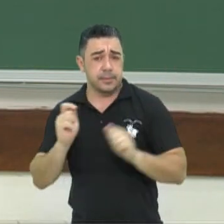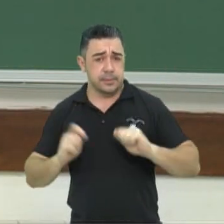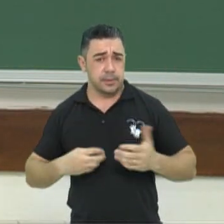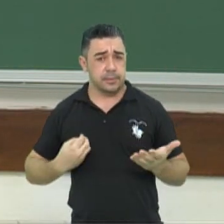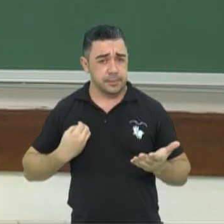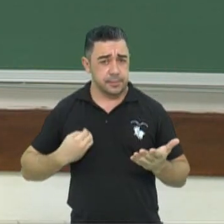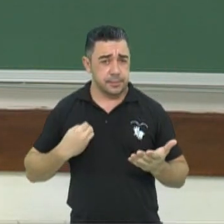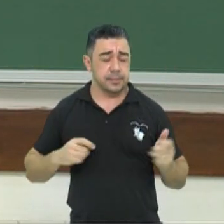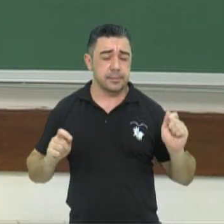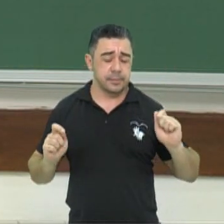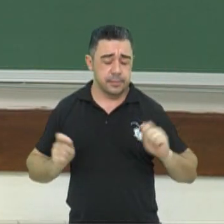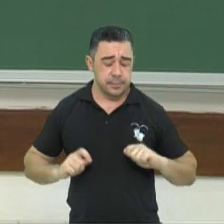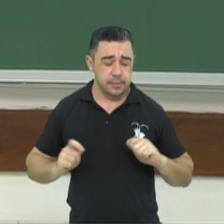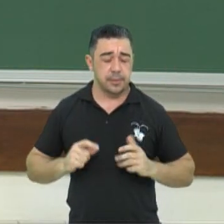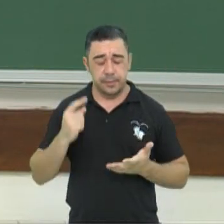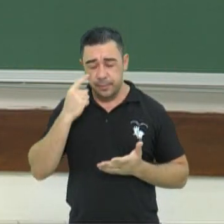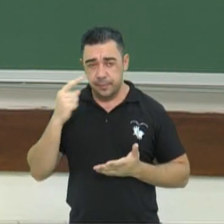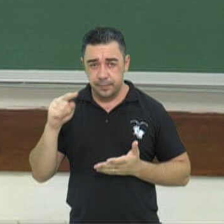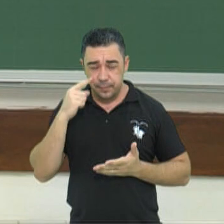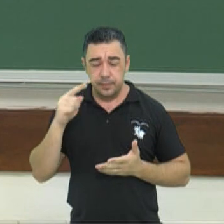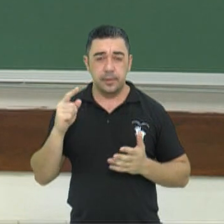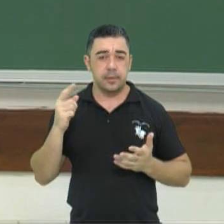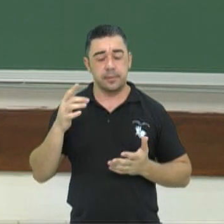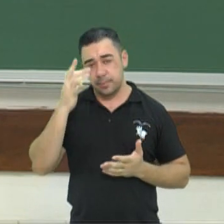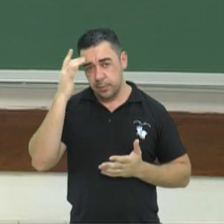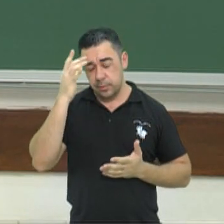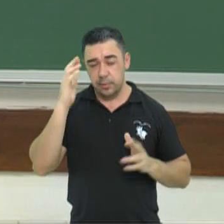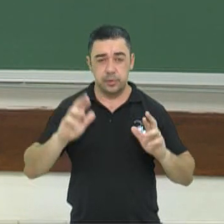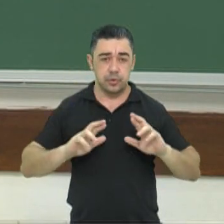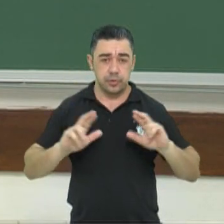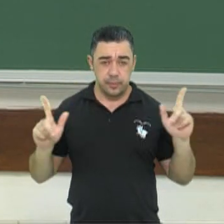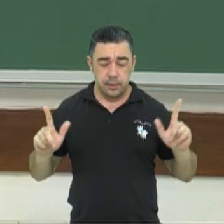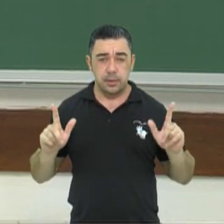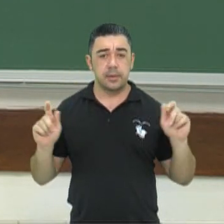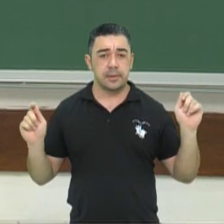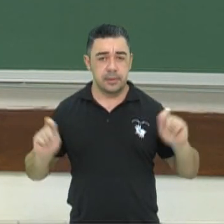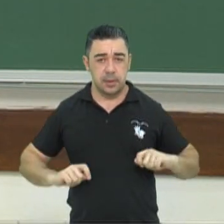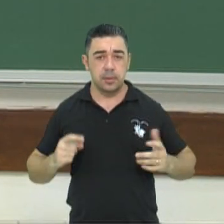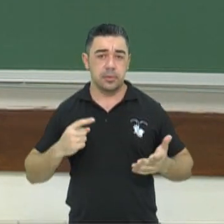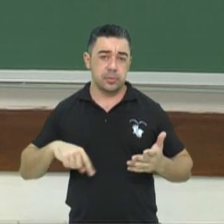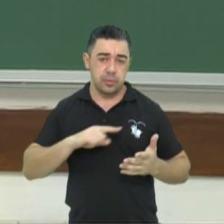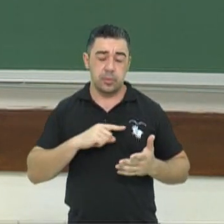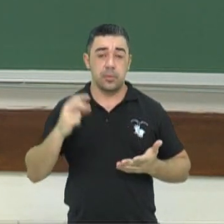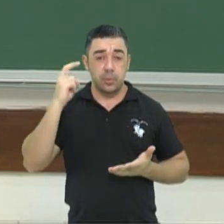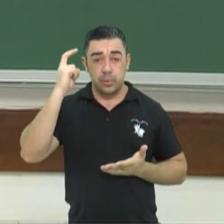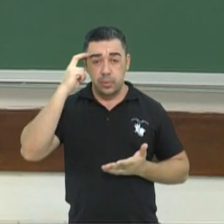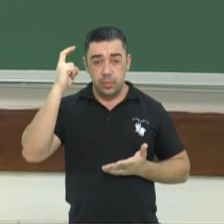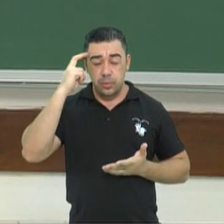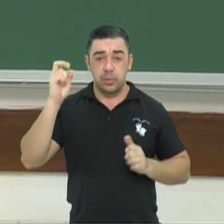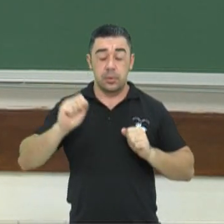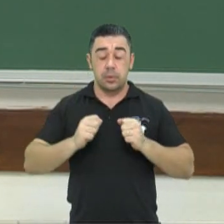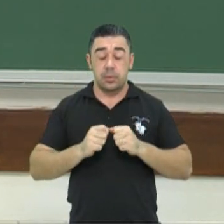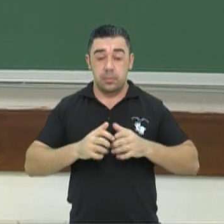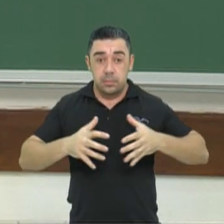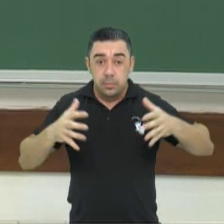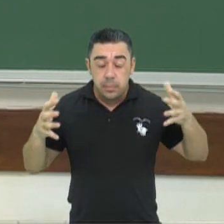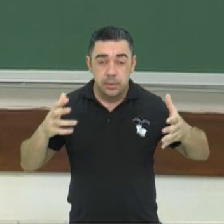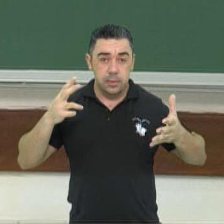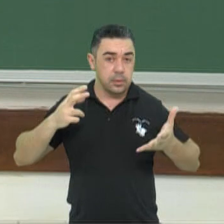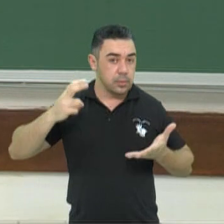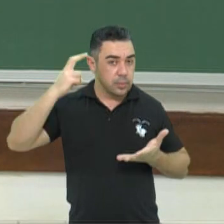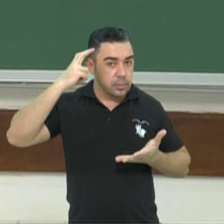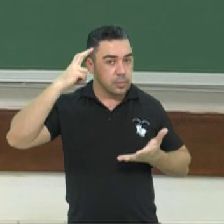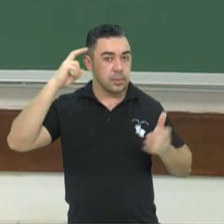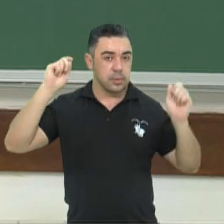possa voltar aí e ver essas pessoas diferentes, né? Isso faz com que a nossa própria cultura se amplie, que a gente seja